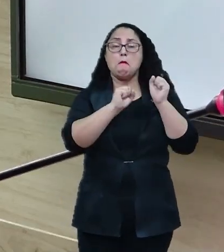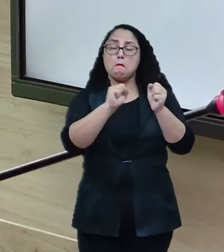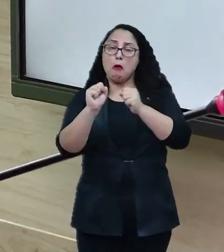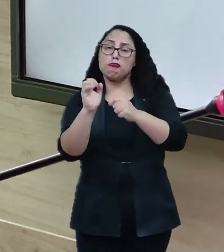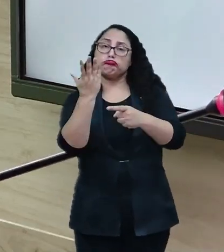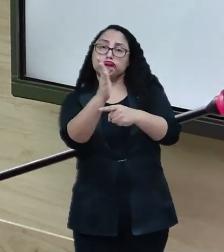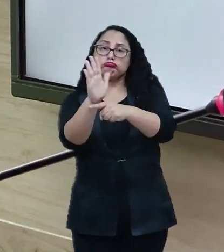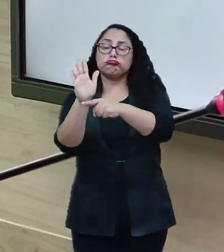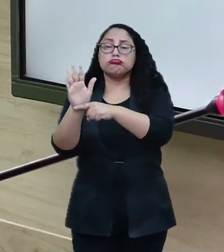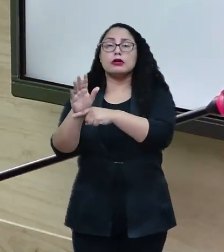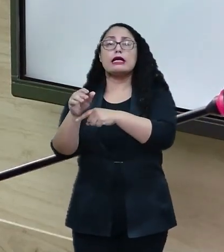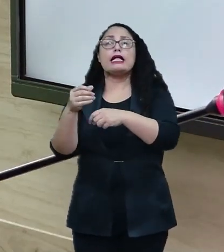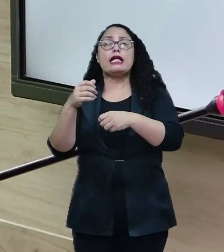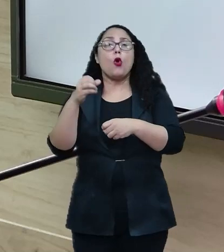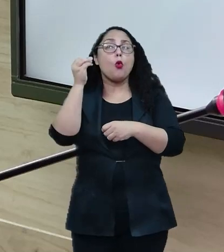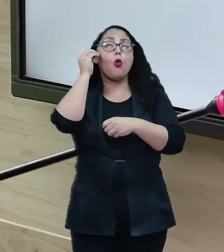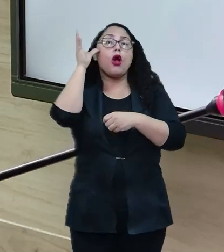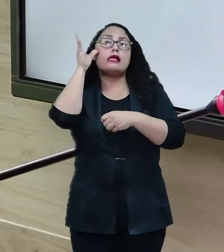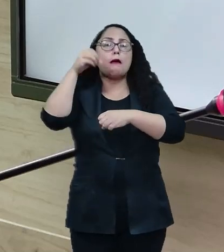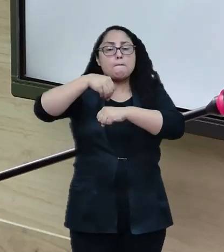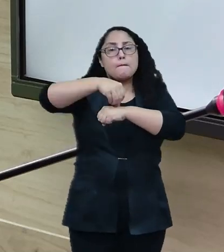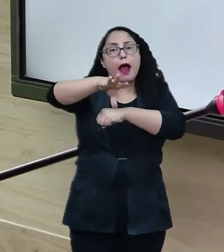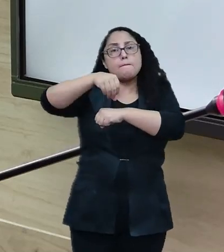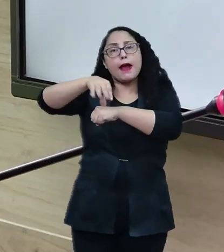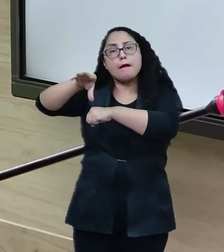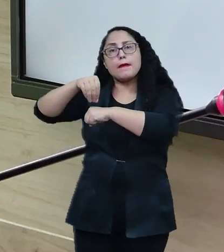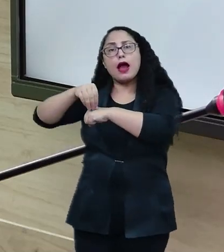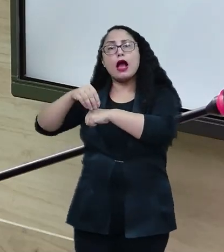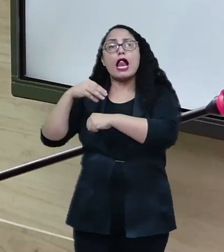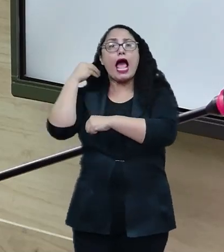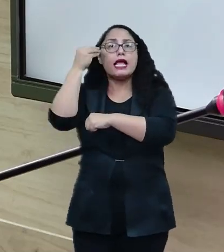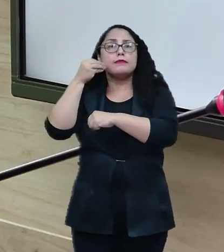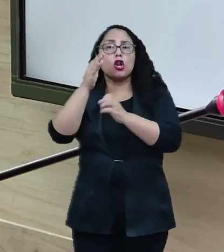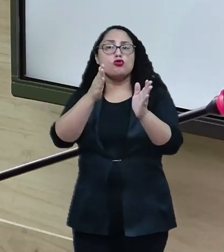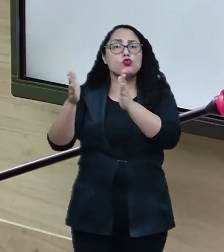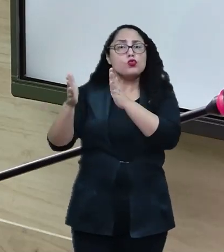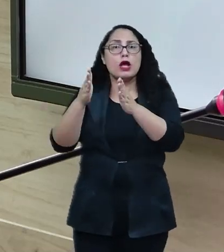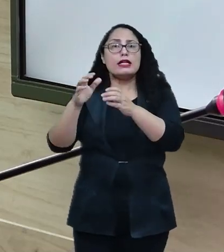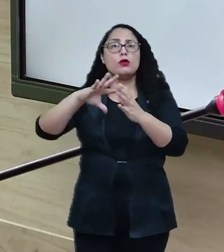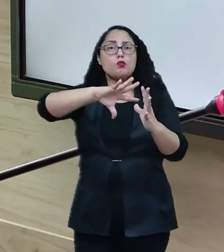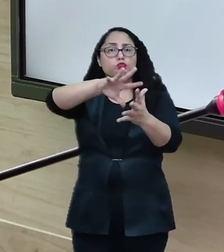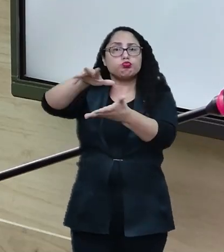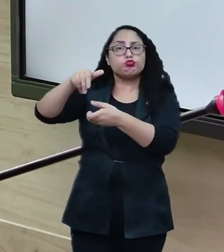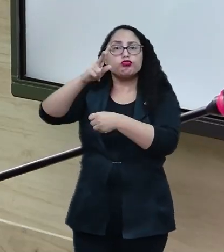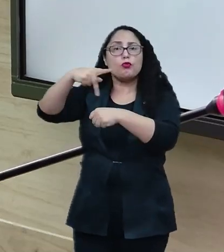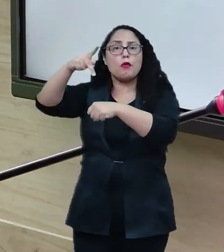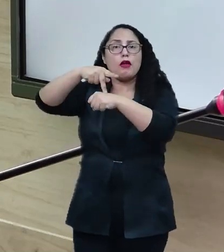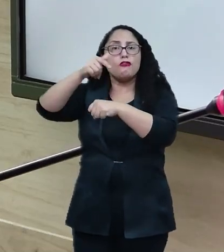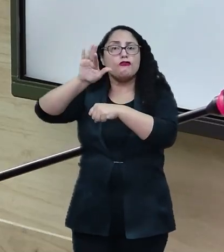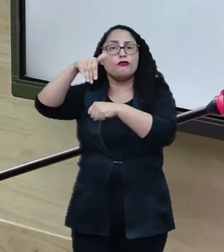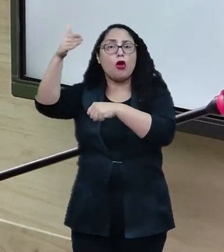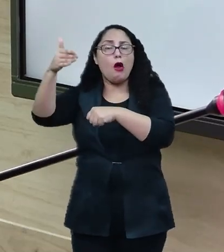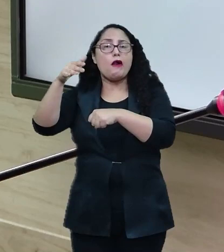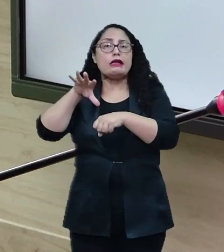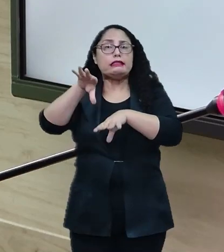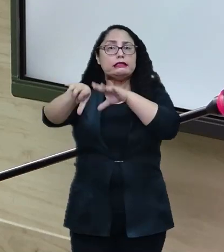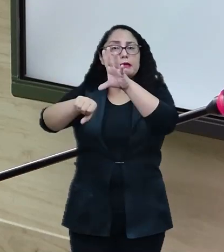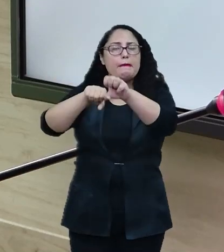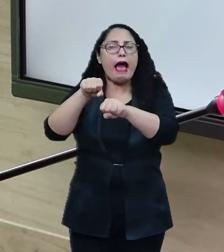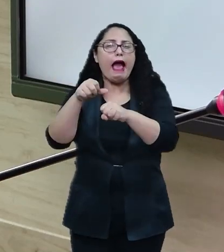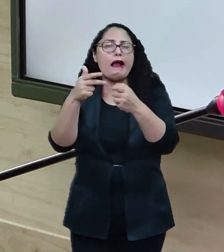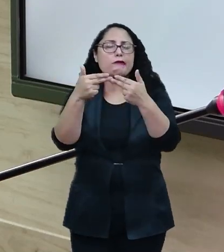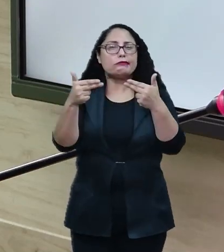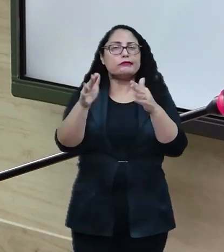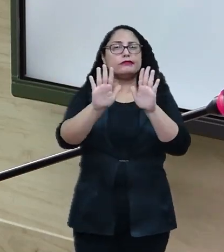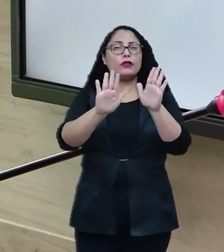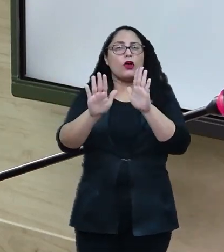contribuir, né, trazer esse conhecimento que ele adquiriu durante a sua experiência internacional para a instituição. Então, a gente pega, digamos